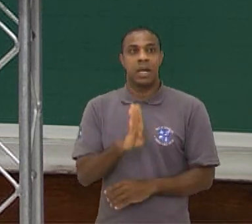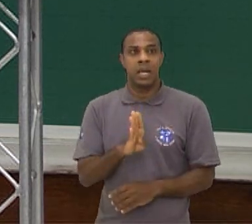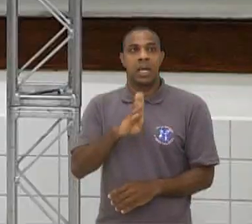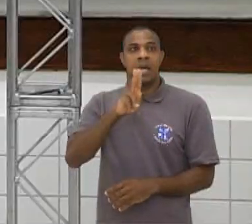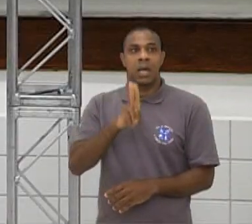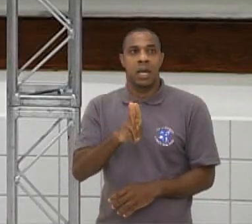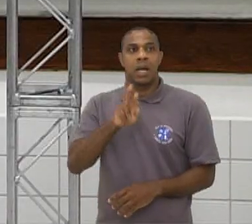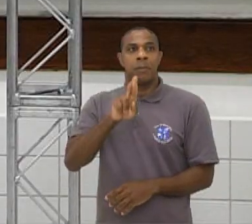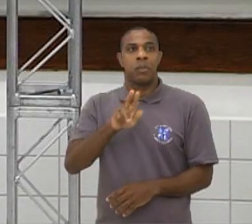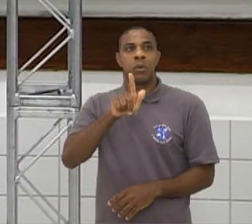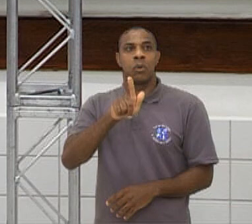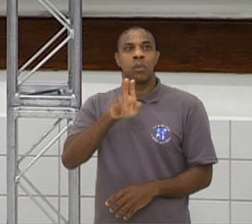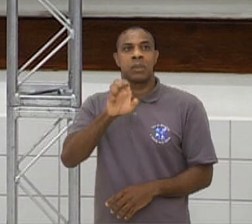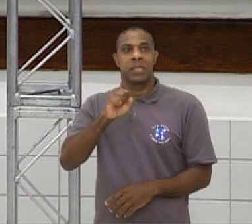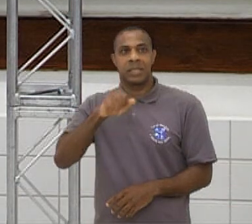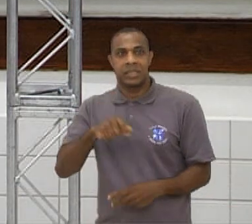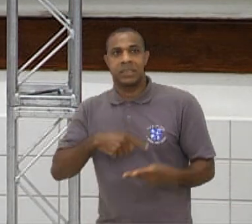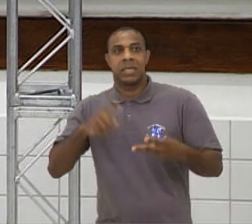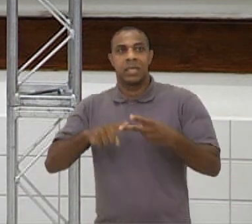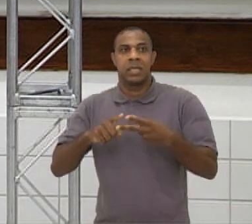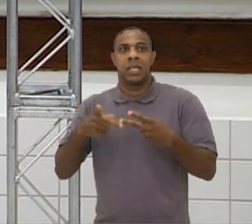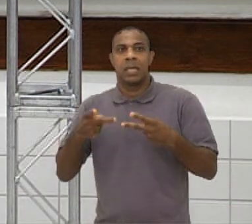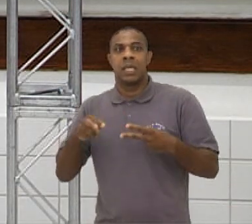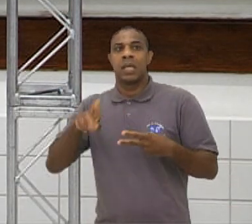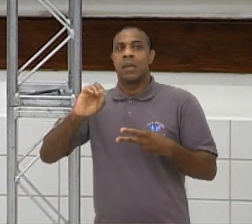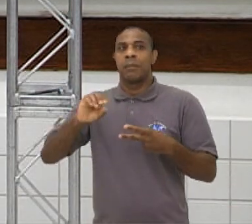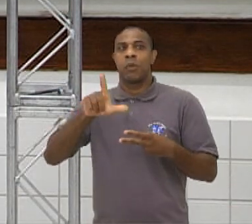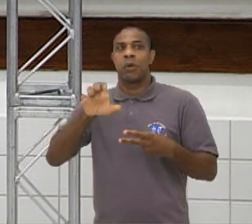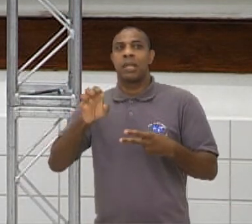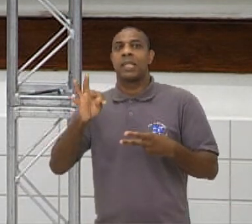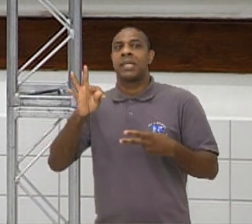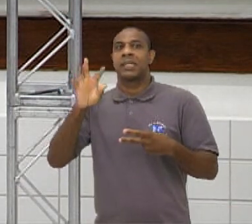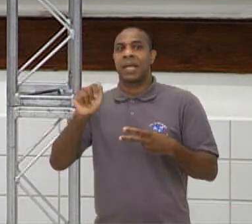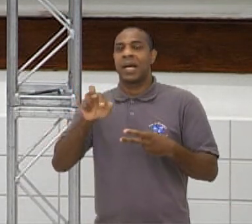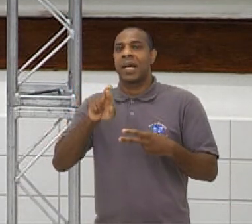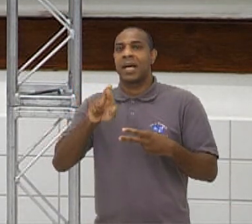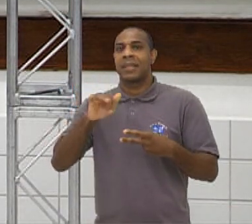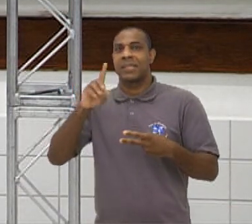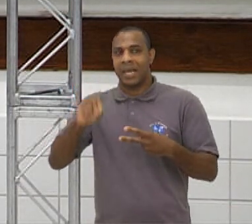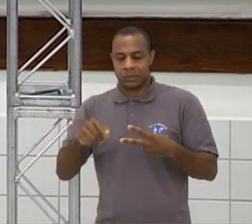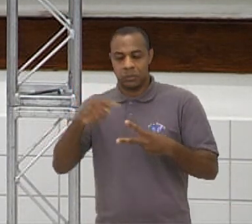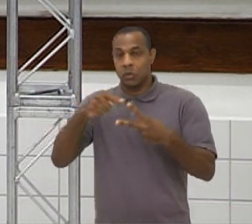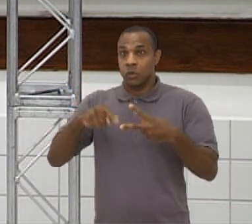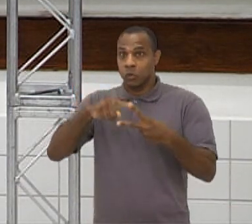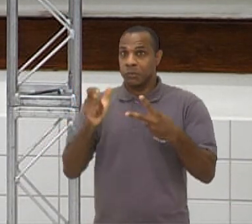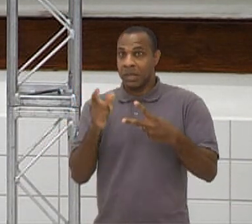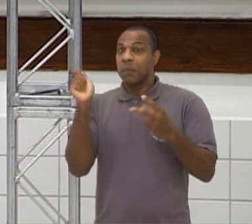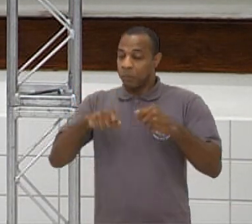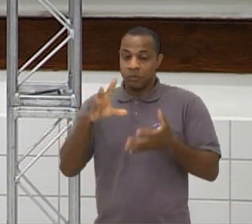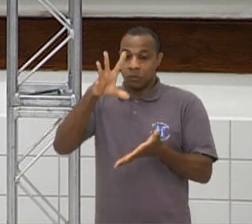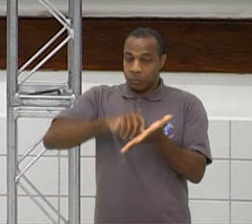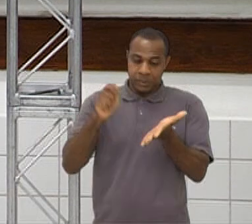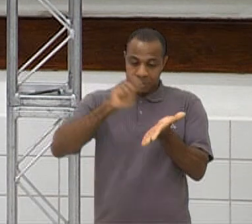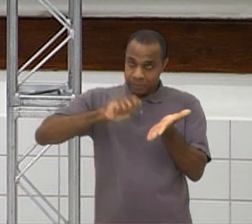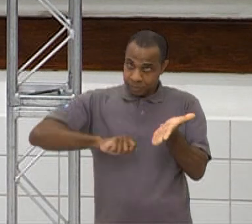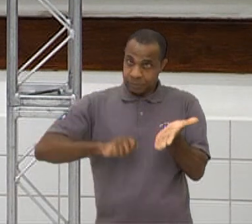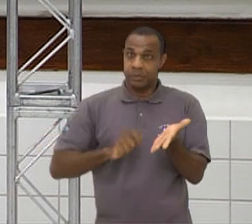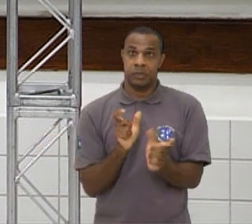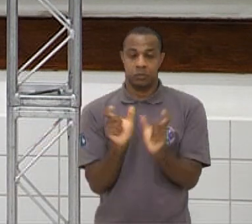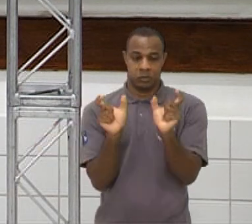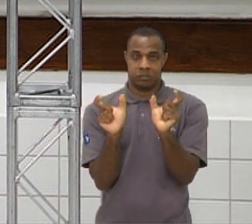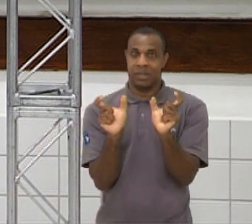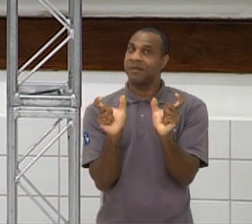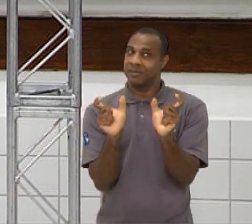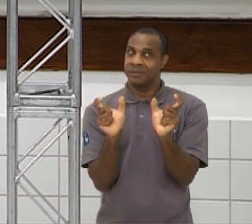principais palavras para anotar no seu caderno. Quais são as palavras principais que a gente viu até agora? O primeiro